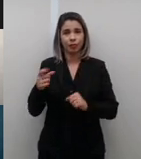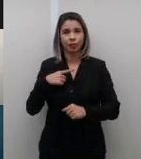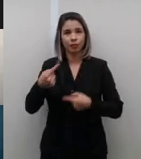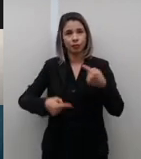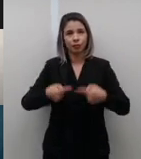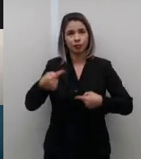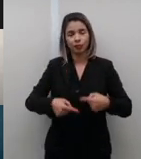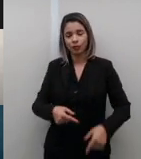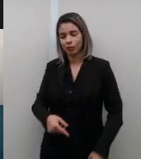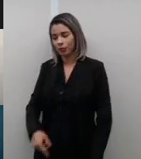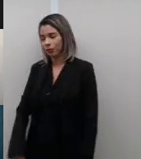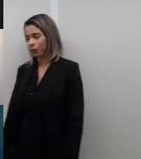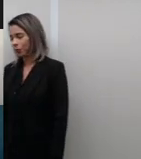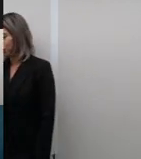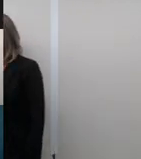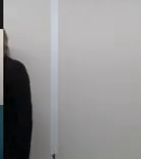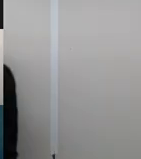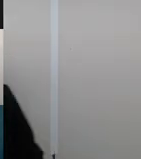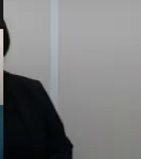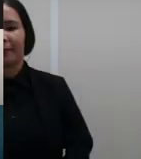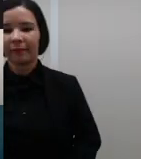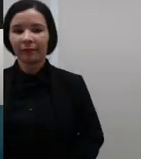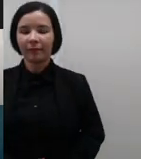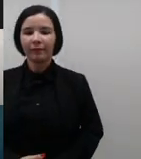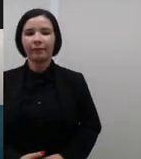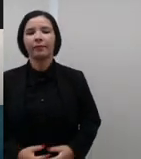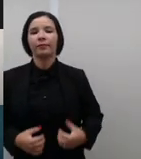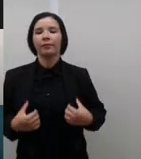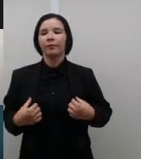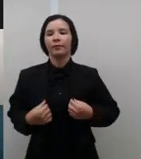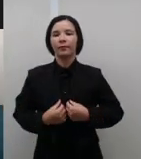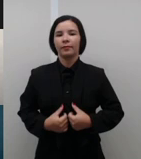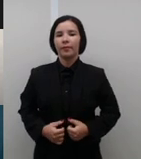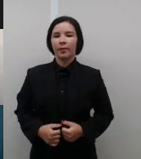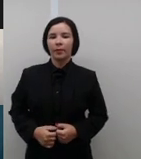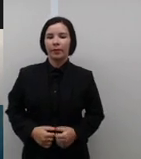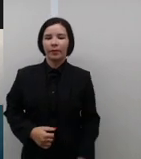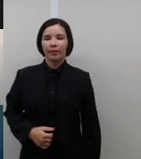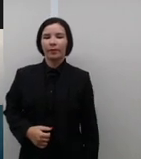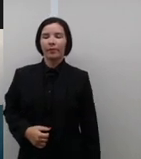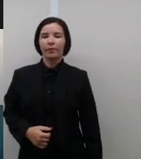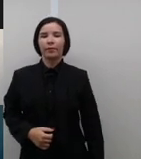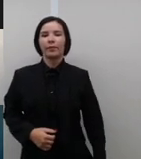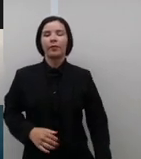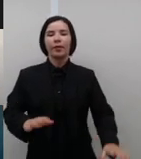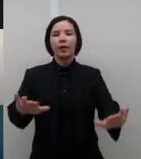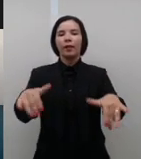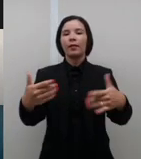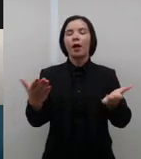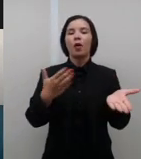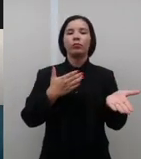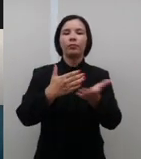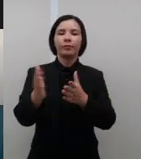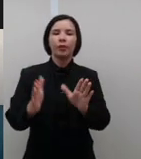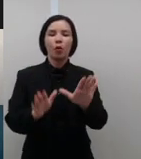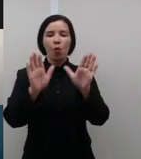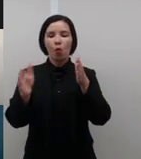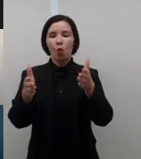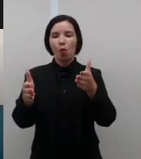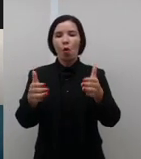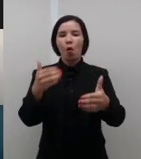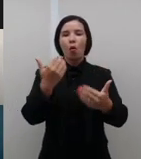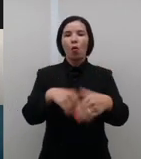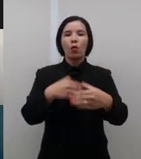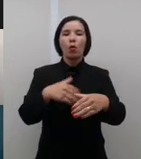do concurso em 6 de agosto de 2015. A apontada deliberação da comissão de concurso foi objeto de procedimento de